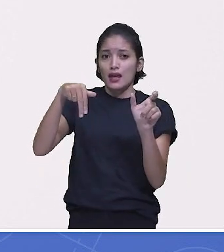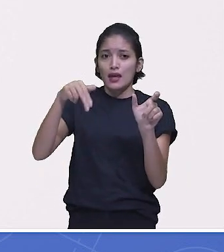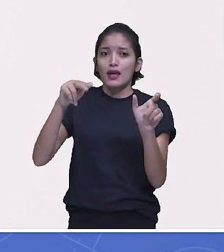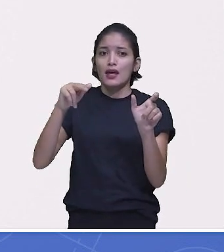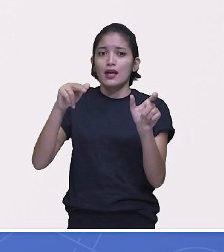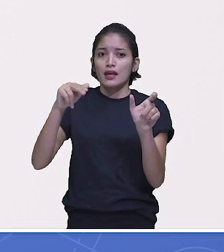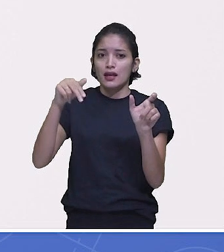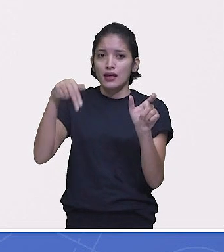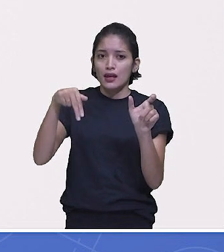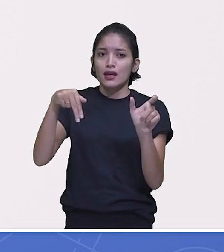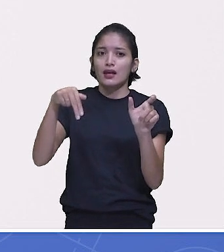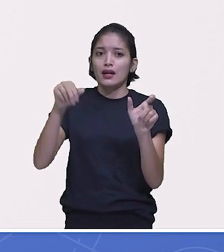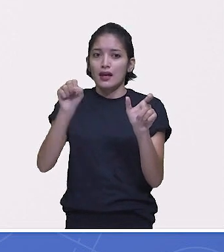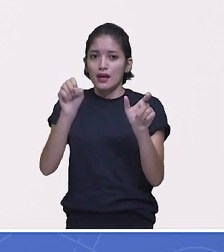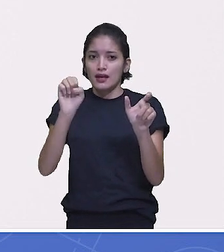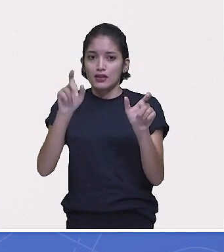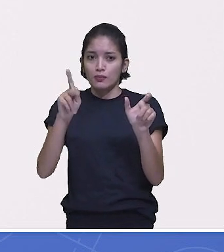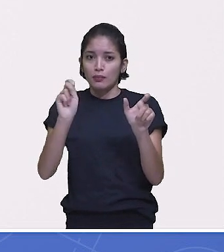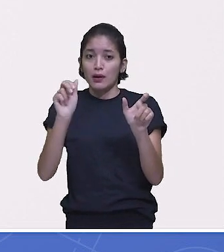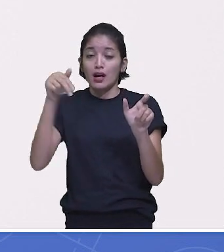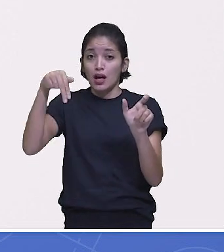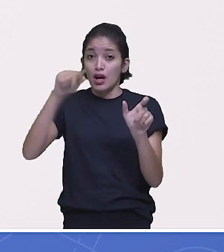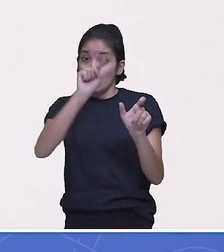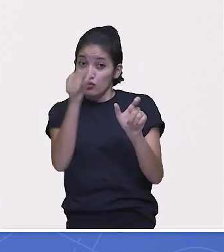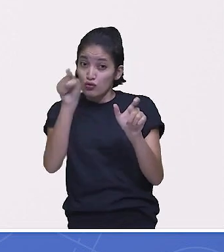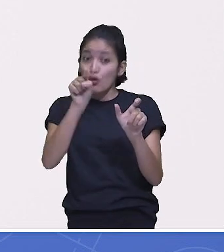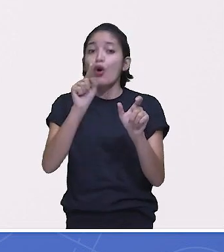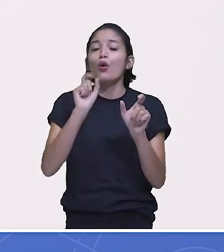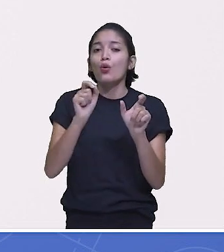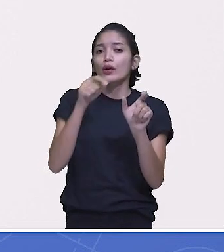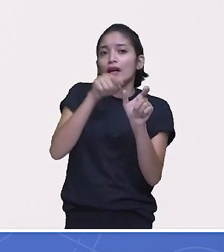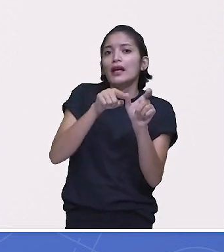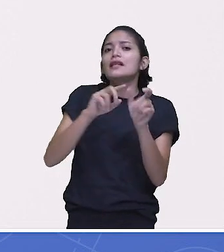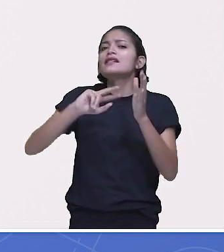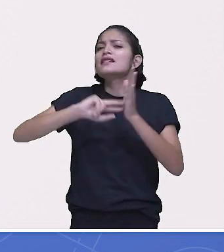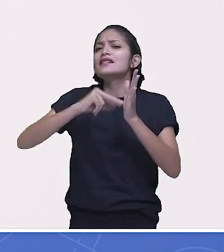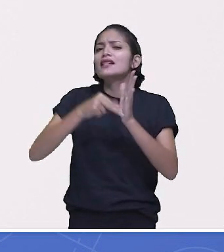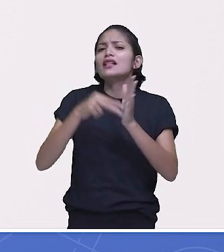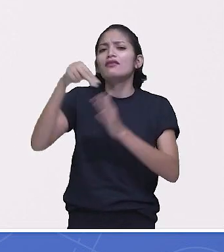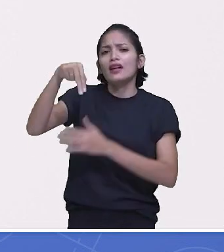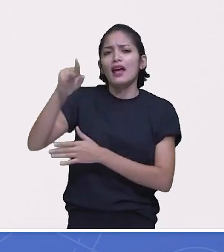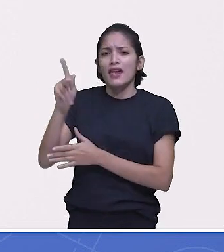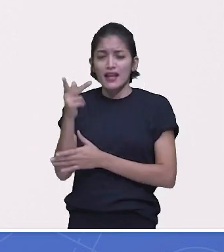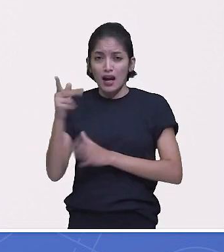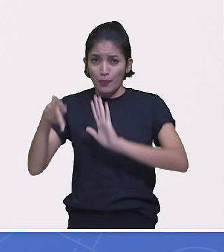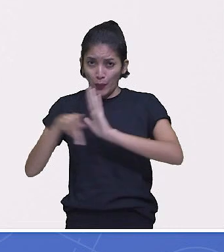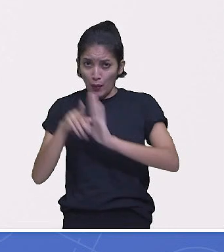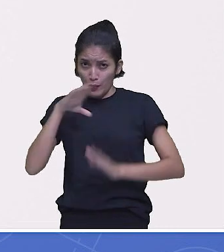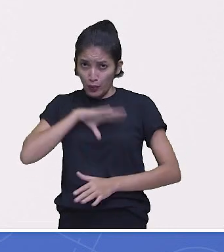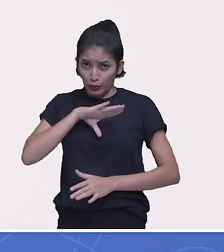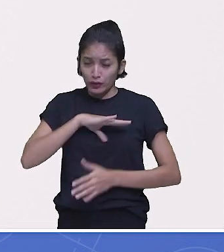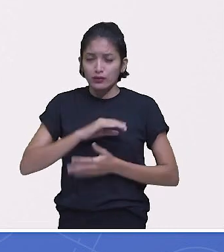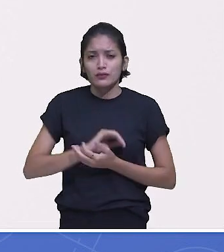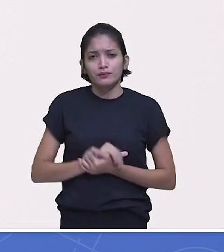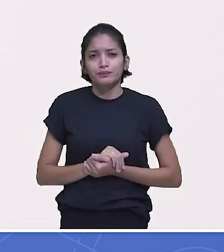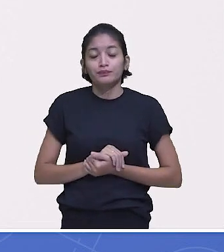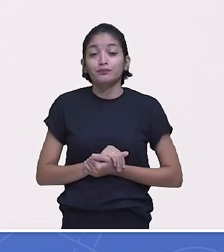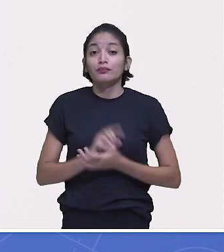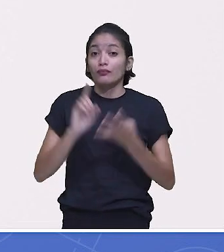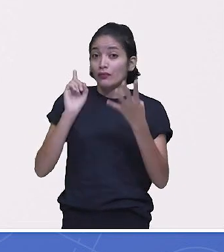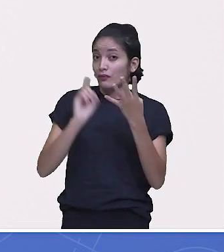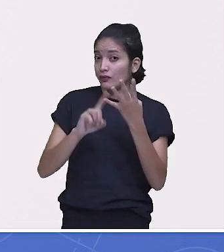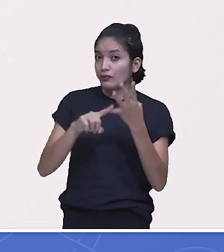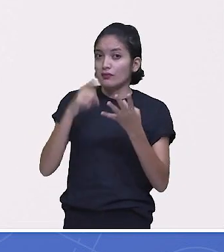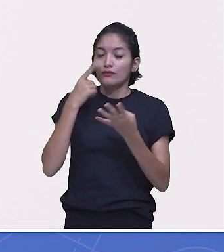está maiúsculo, porque está destacada. Será se ele tem o som do NH do português? Afirmativa 4. La